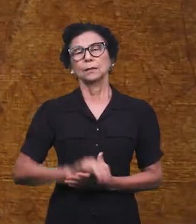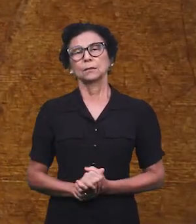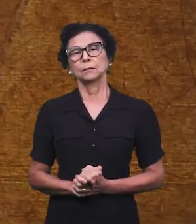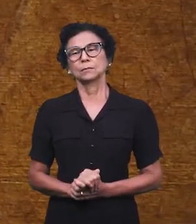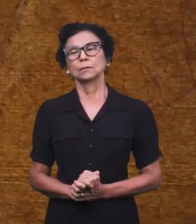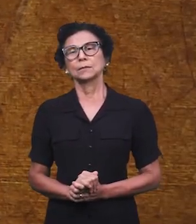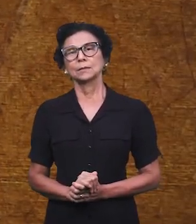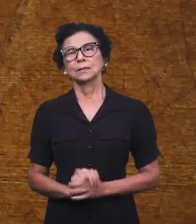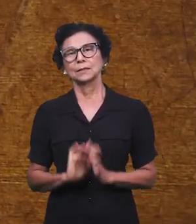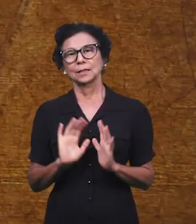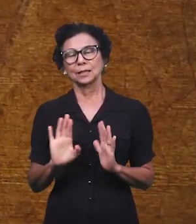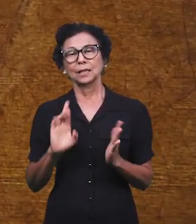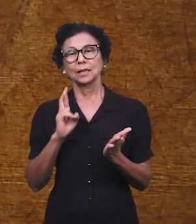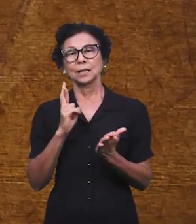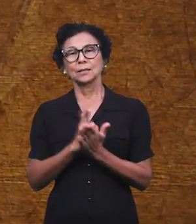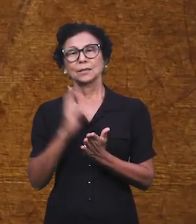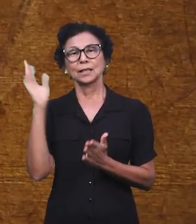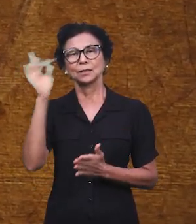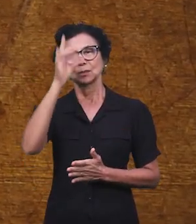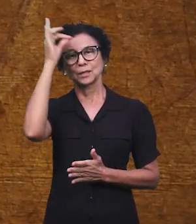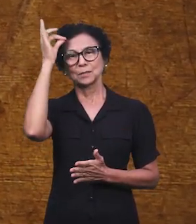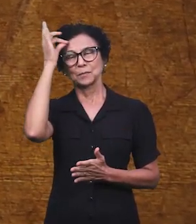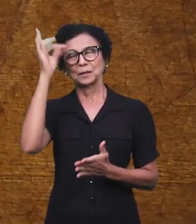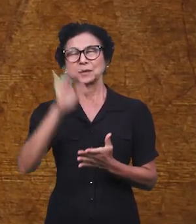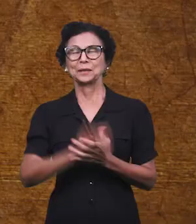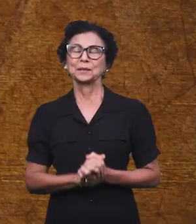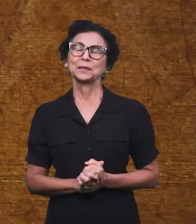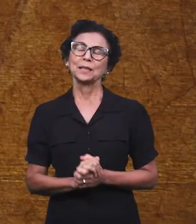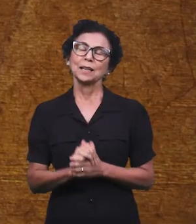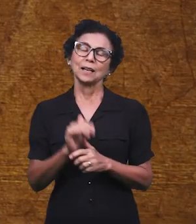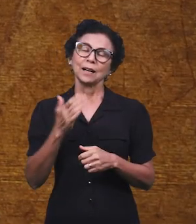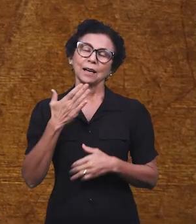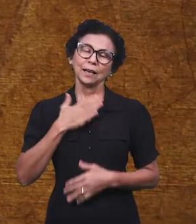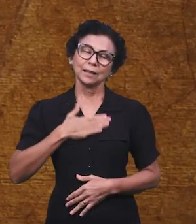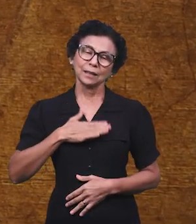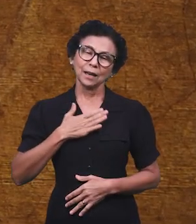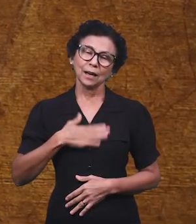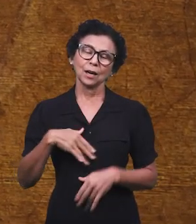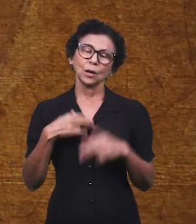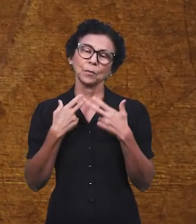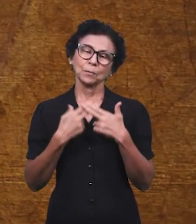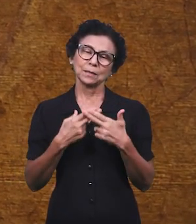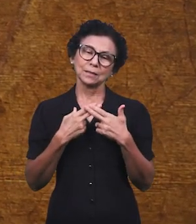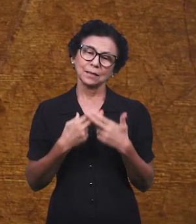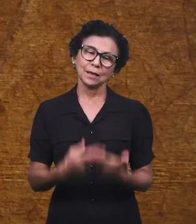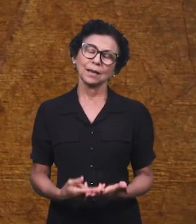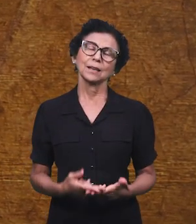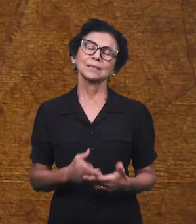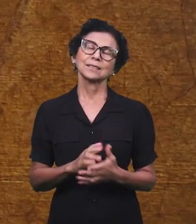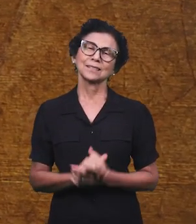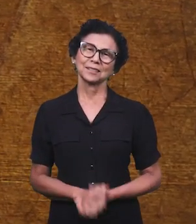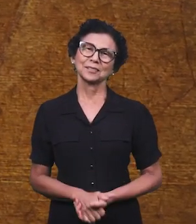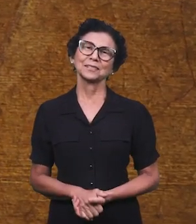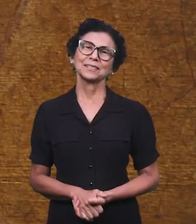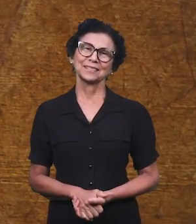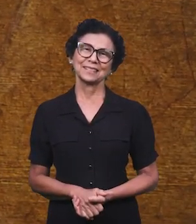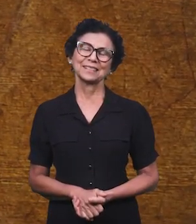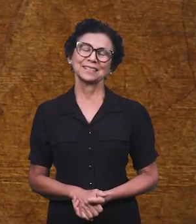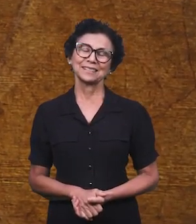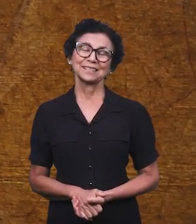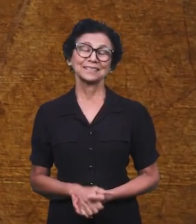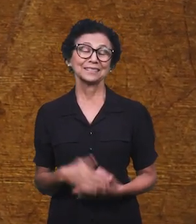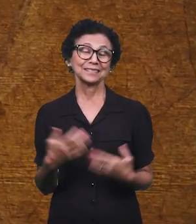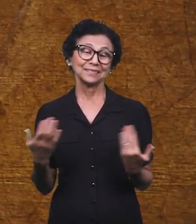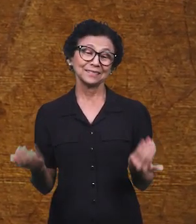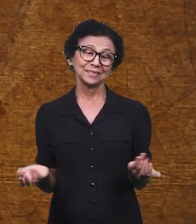a mansidão, a temperança, a longanimidade, a paciência. Isso você vai viver com seu marido e vai viver